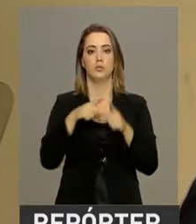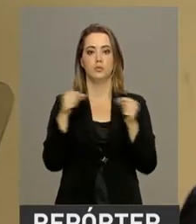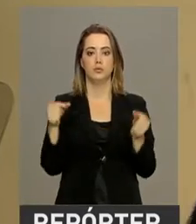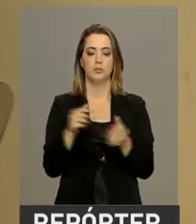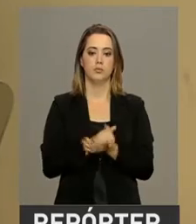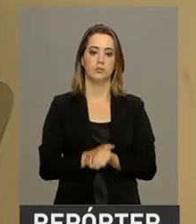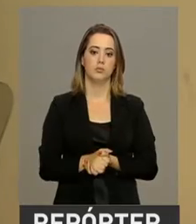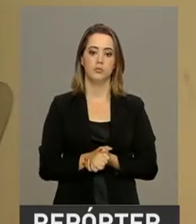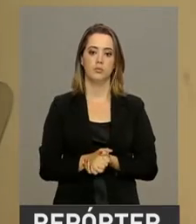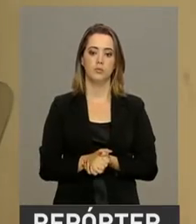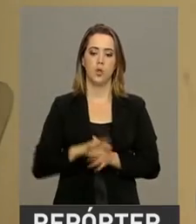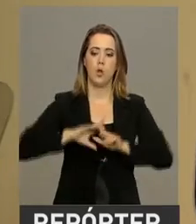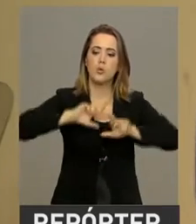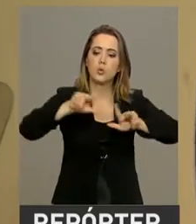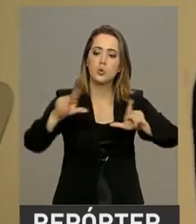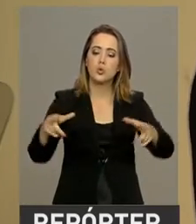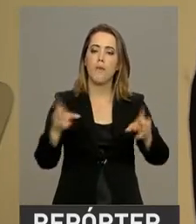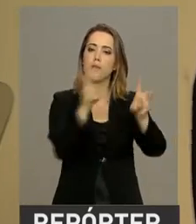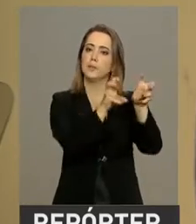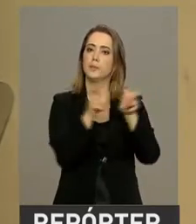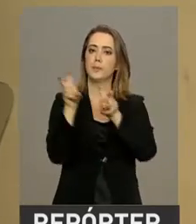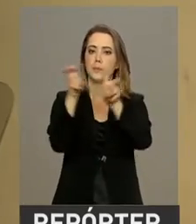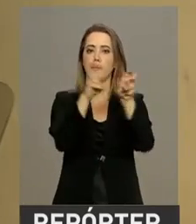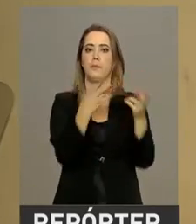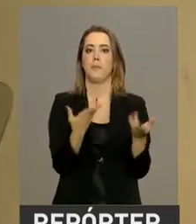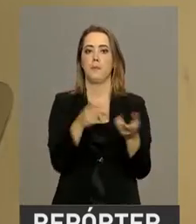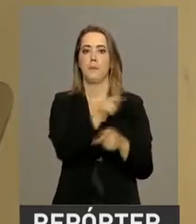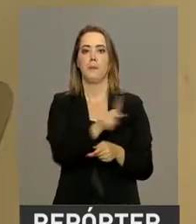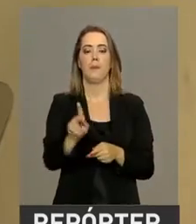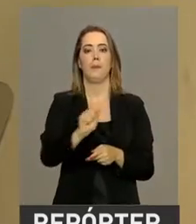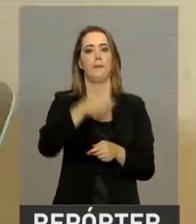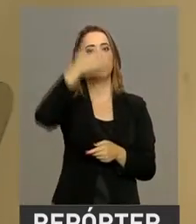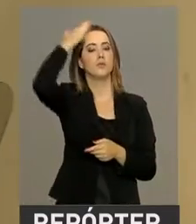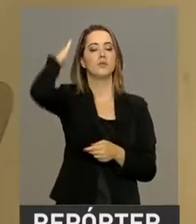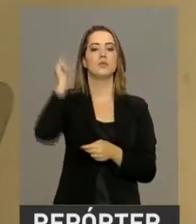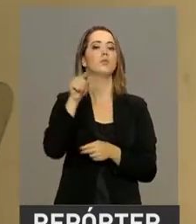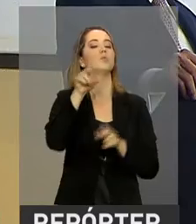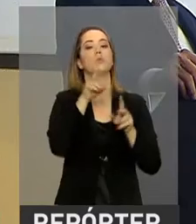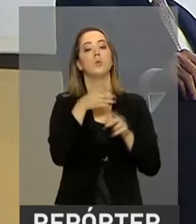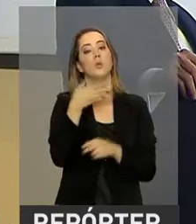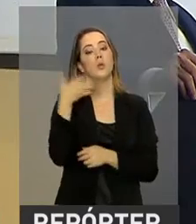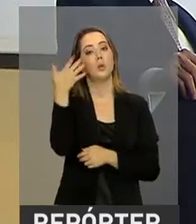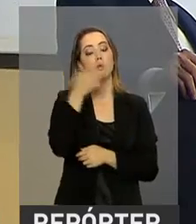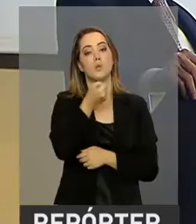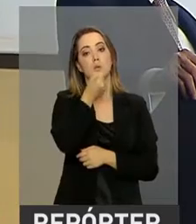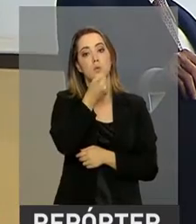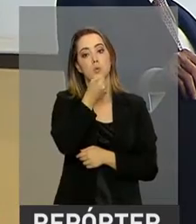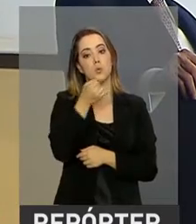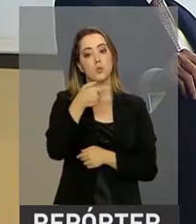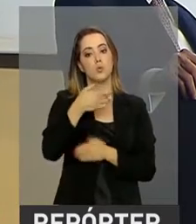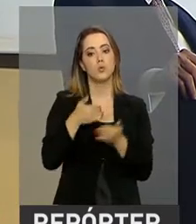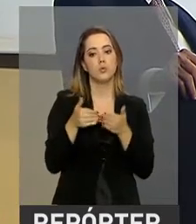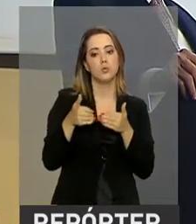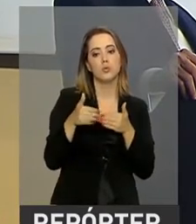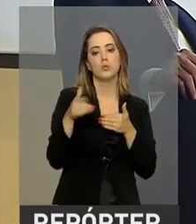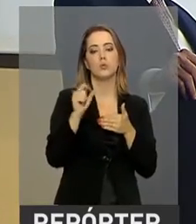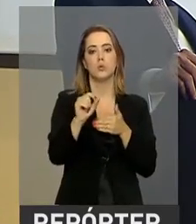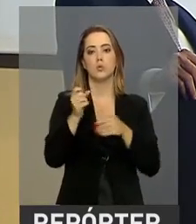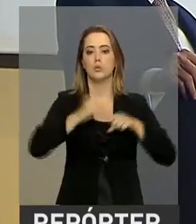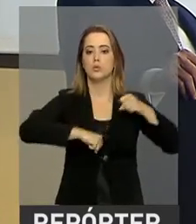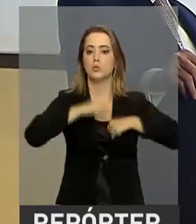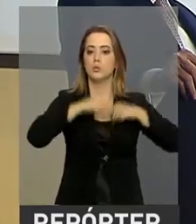vários assuntos foram abordados pelo presidente michel temer em seu discurso na abertura de um seminário sobre infraestrutura